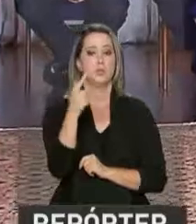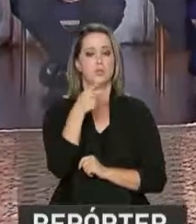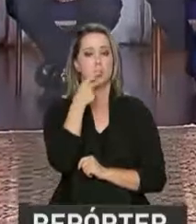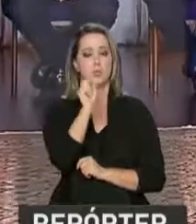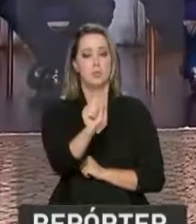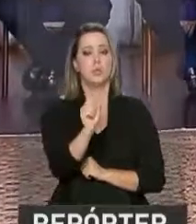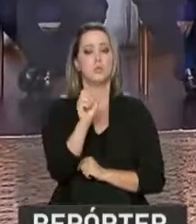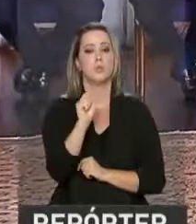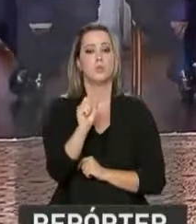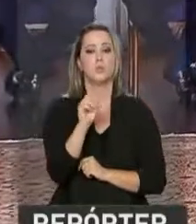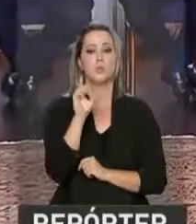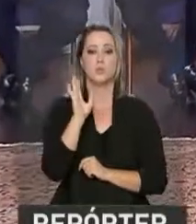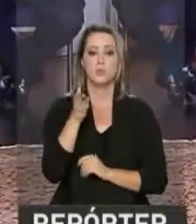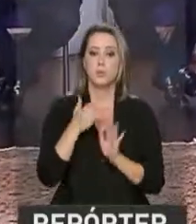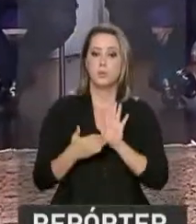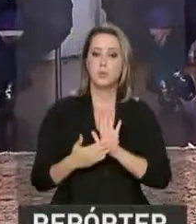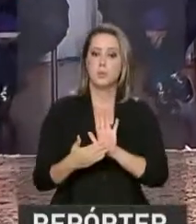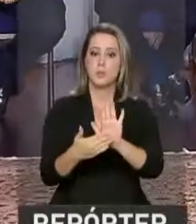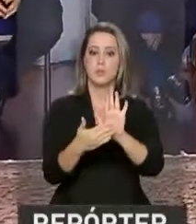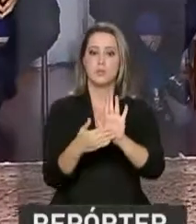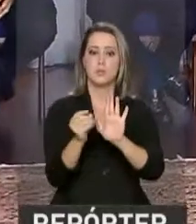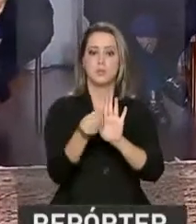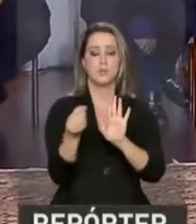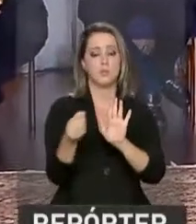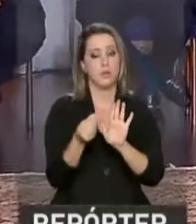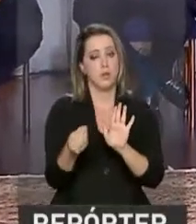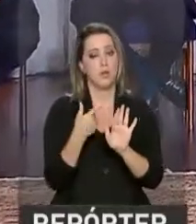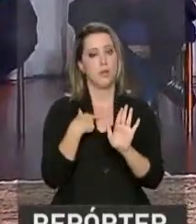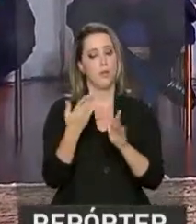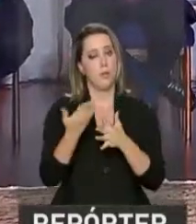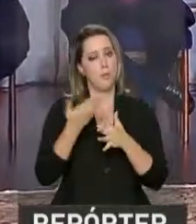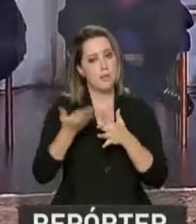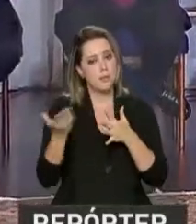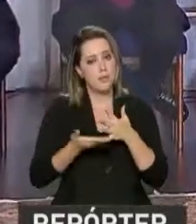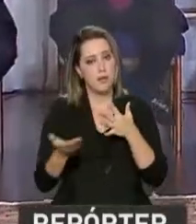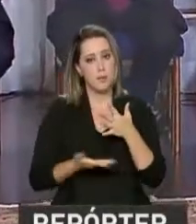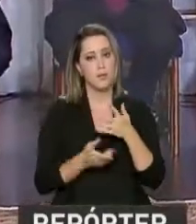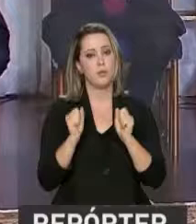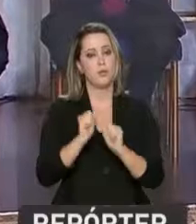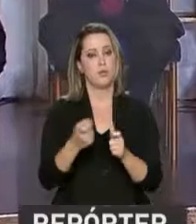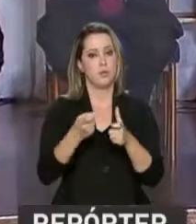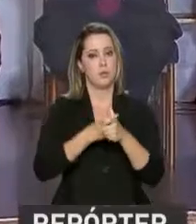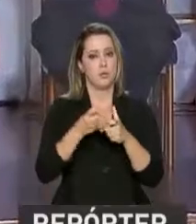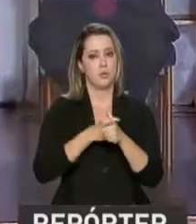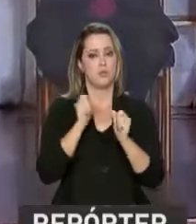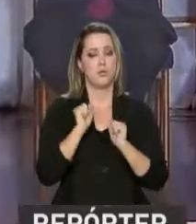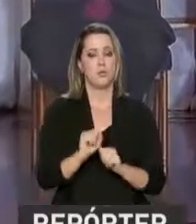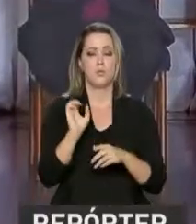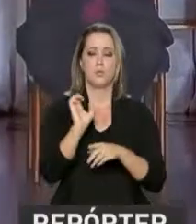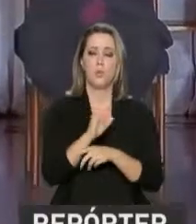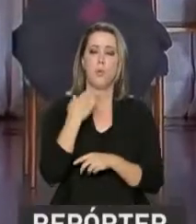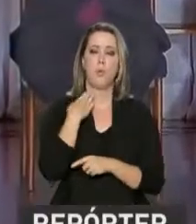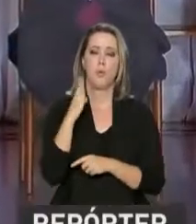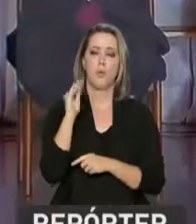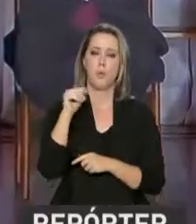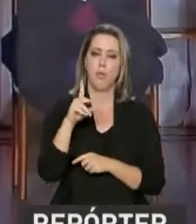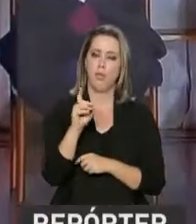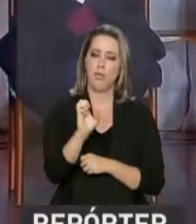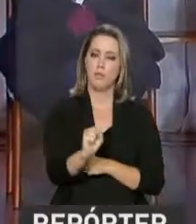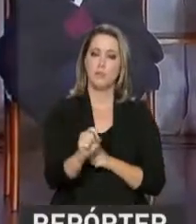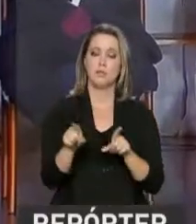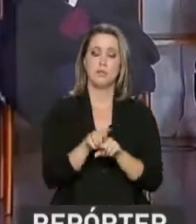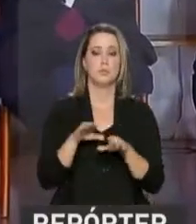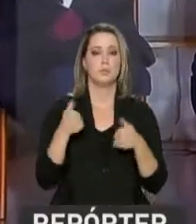foi apresentado um cronograma para regulamentação do financiamento das dívidas que o estado nem com bndf o